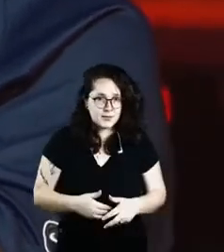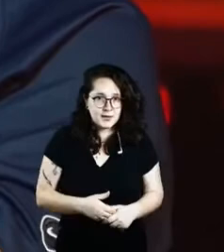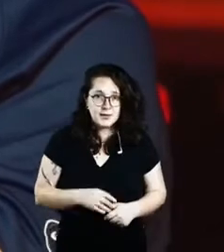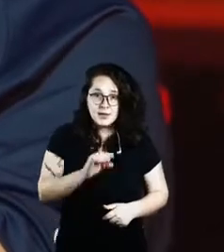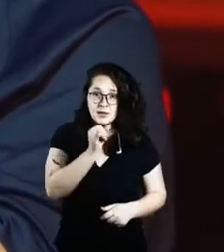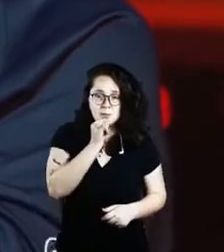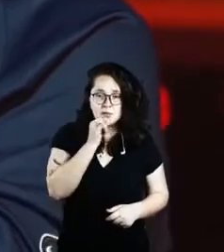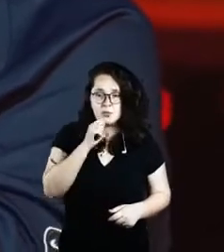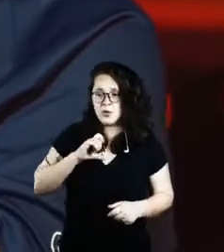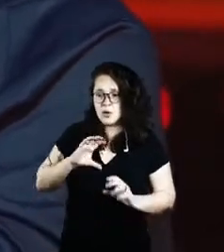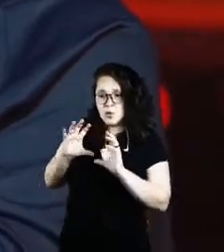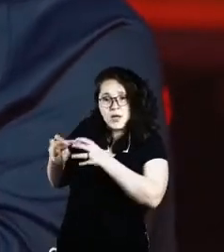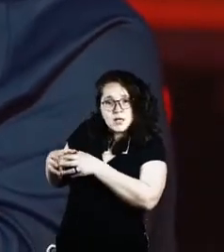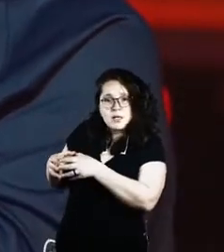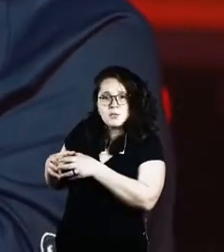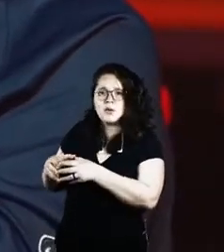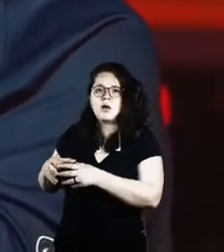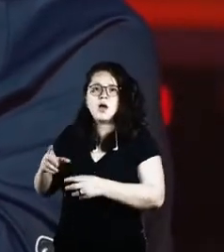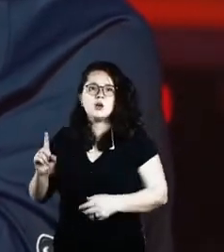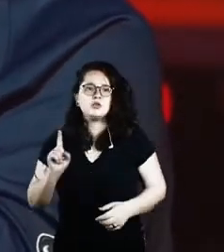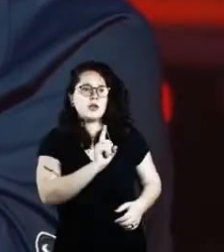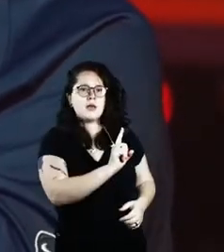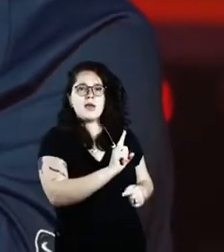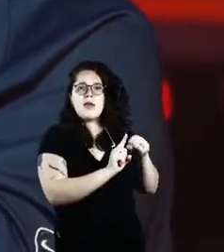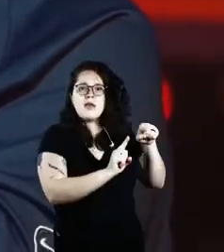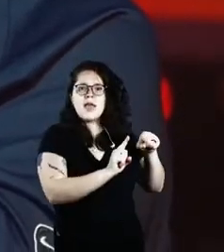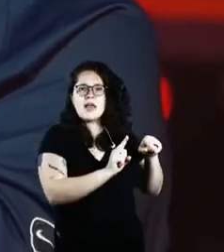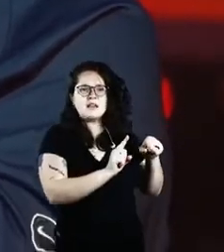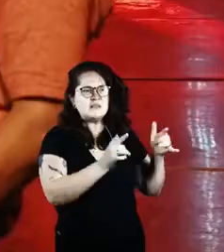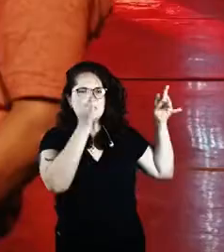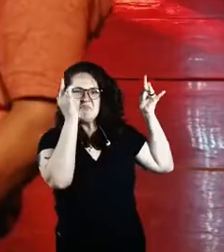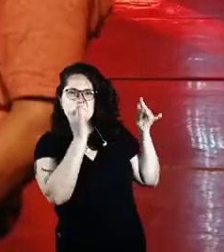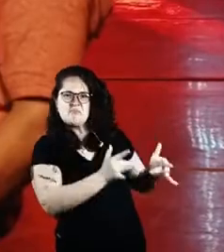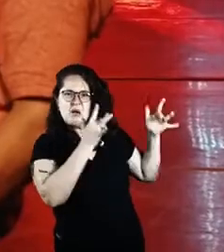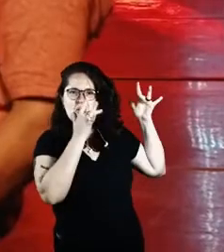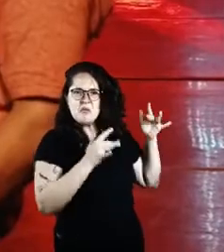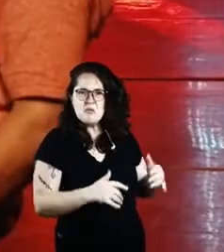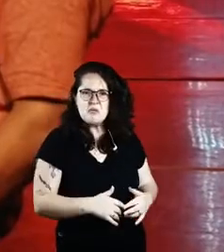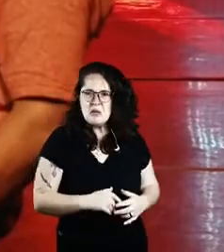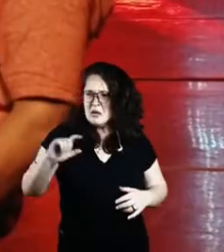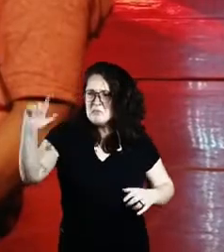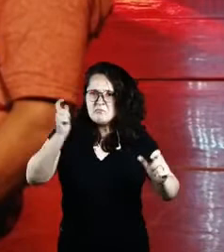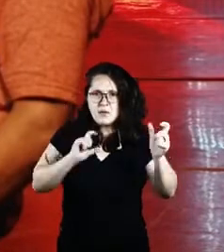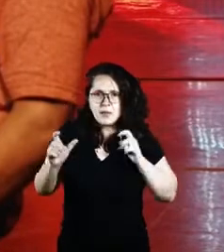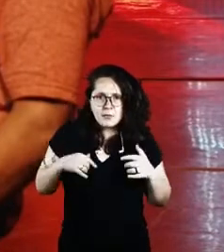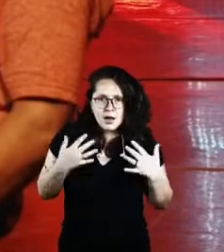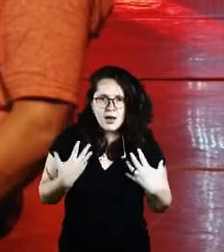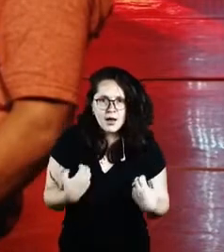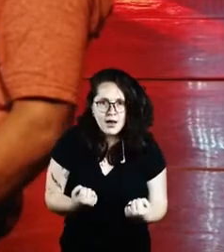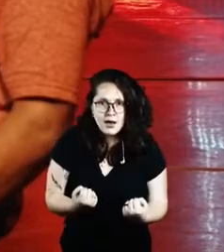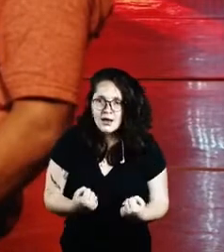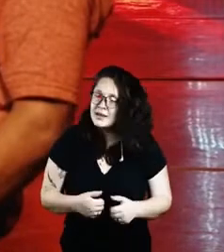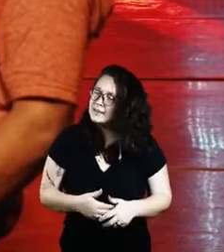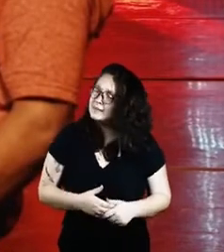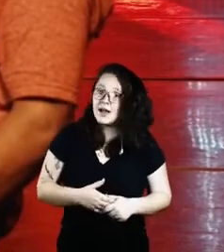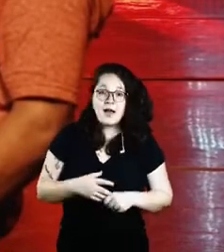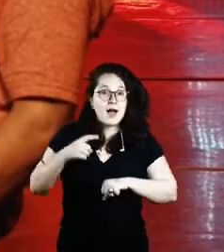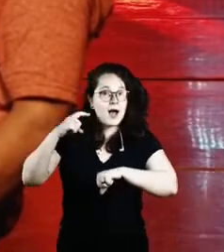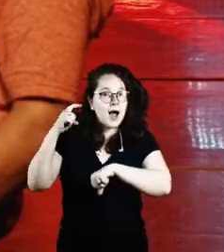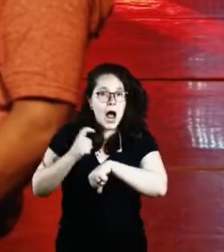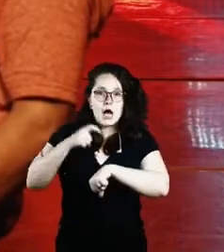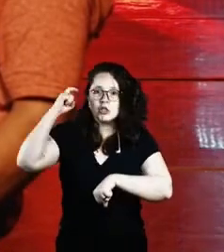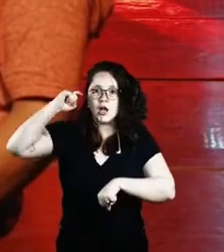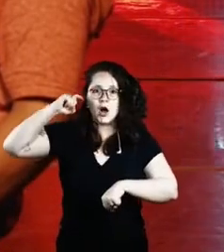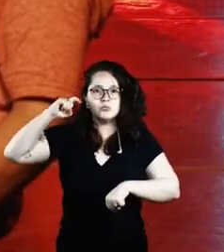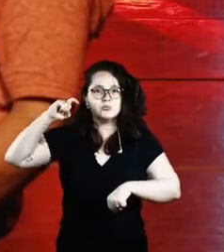uma equipe, a hora que eu cheguei lá, eu fui escorraçado. Não fui bem aceito. Radical. Não fui radical o negócio. Radical, os caras